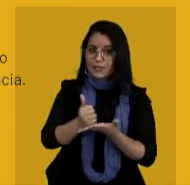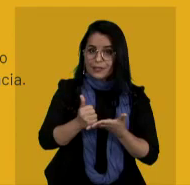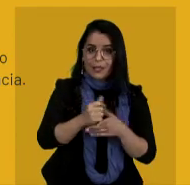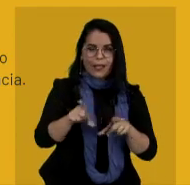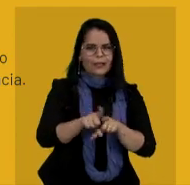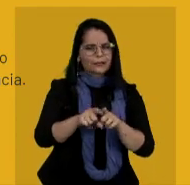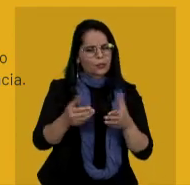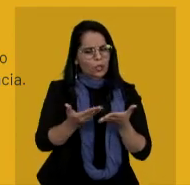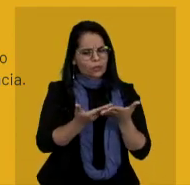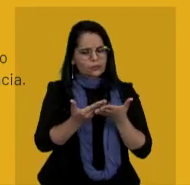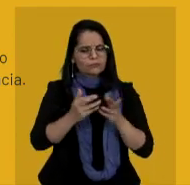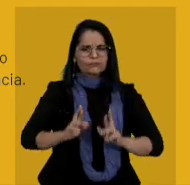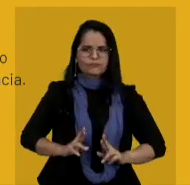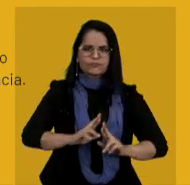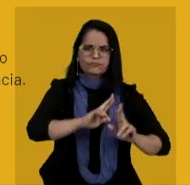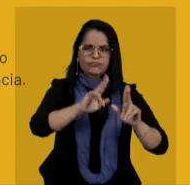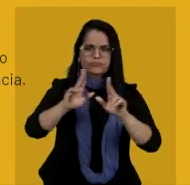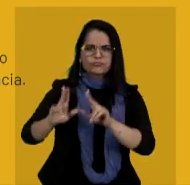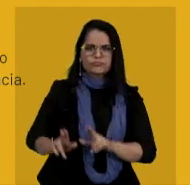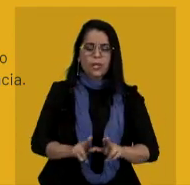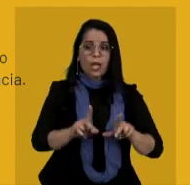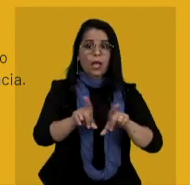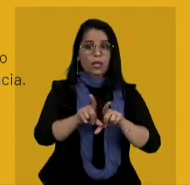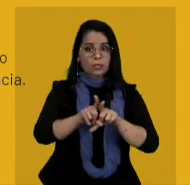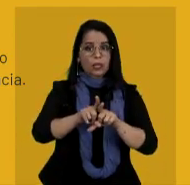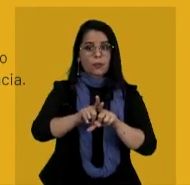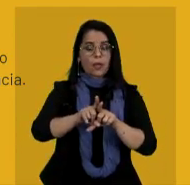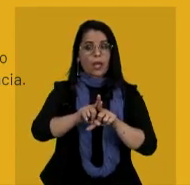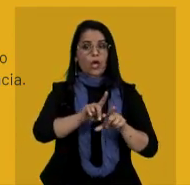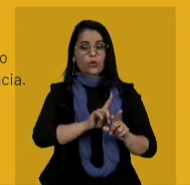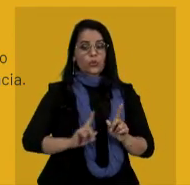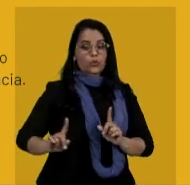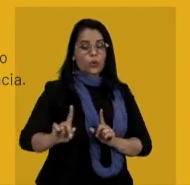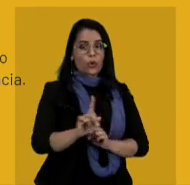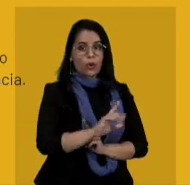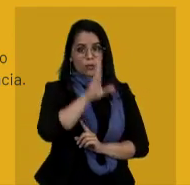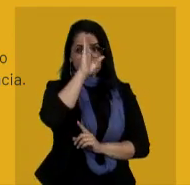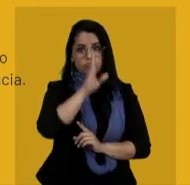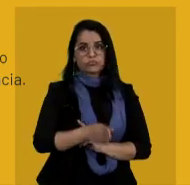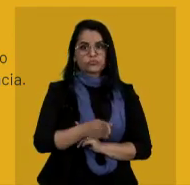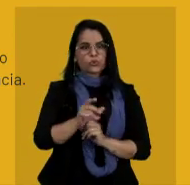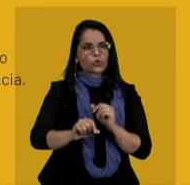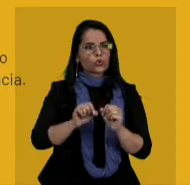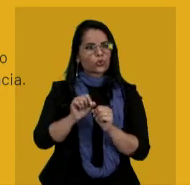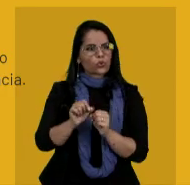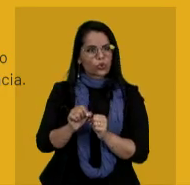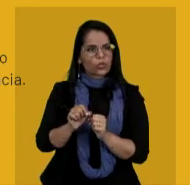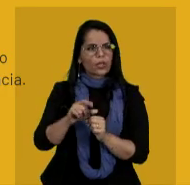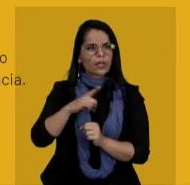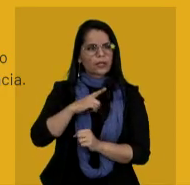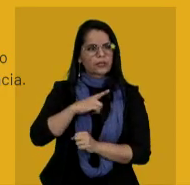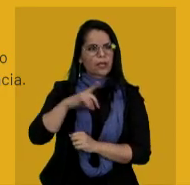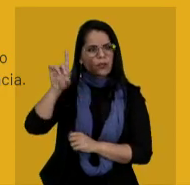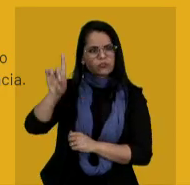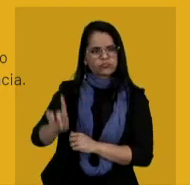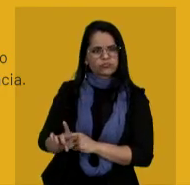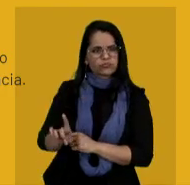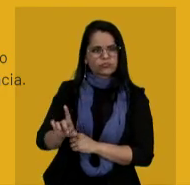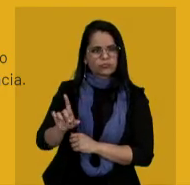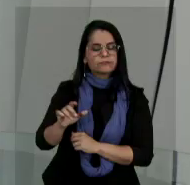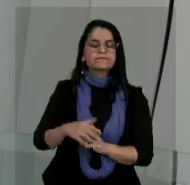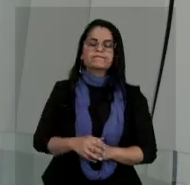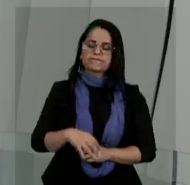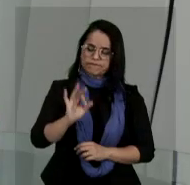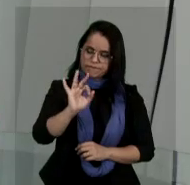e um tratamento diferenciado e atendimento imediato às pessoas portadoras de deficiência?